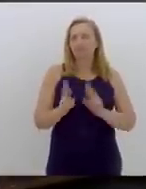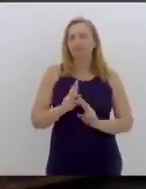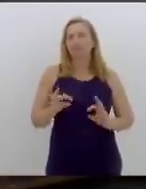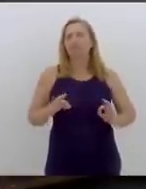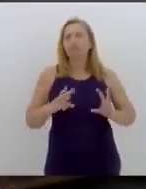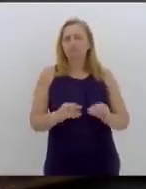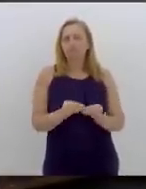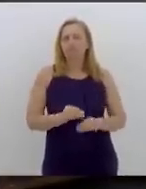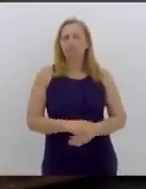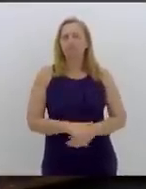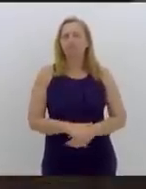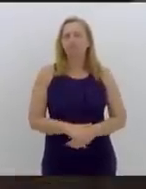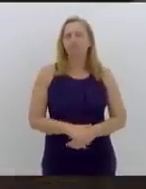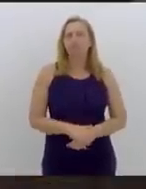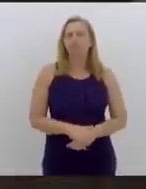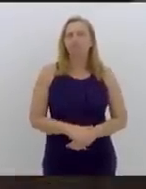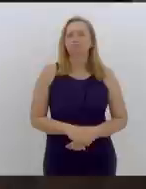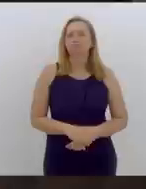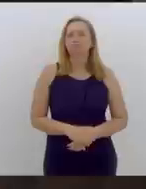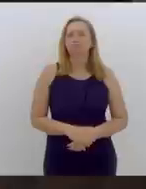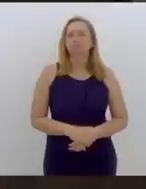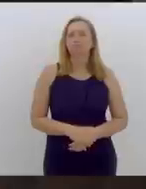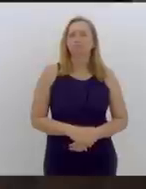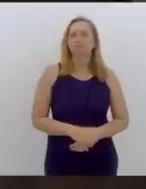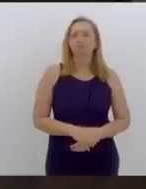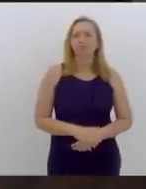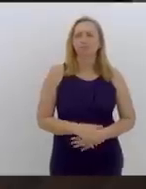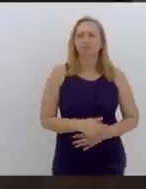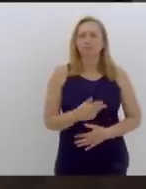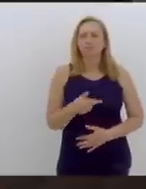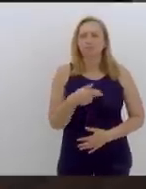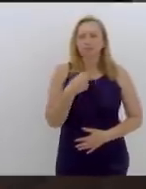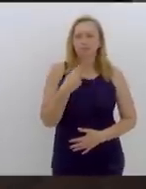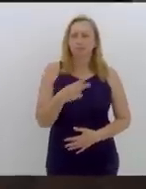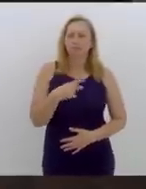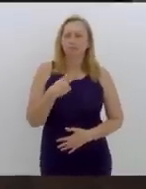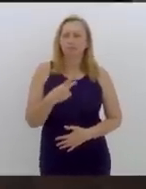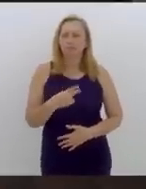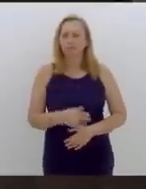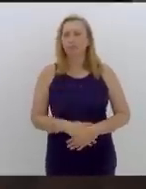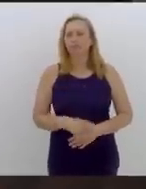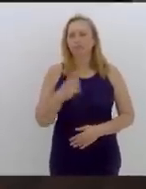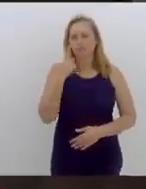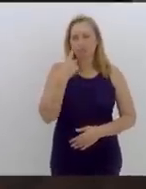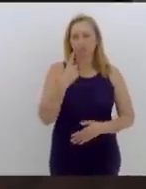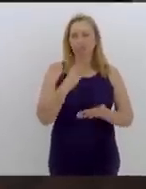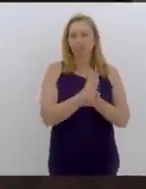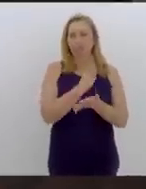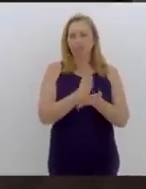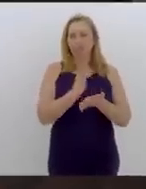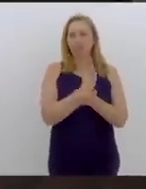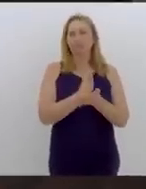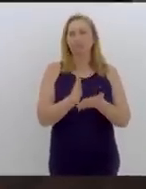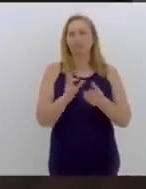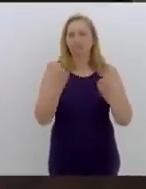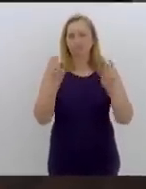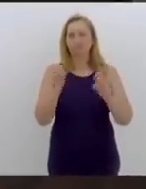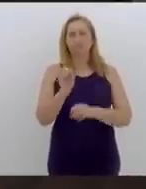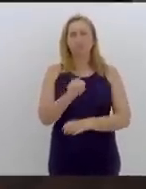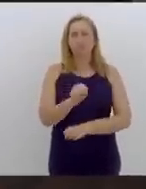ele é se prontificou a realmente rever alguma situações né